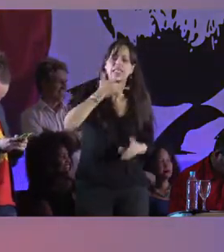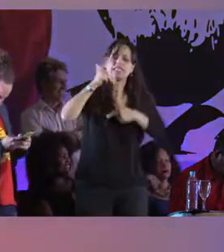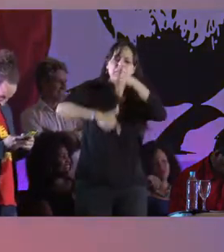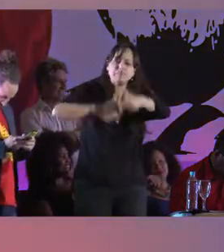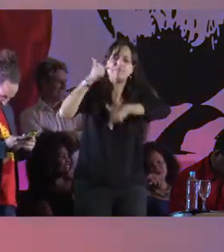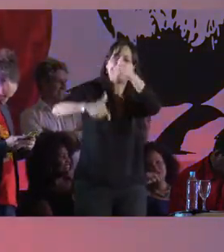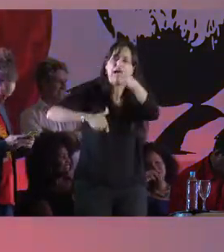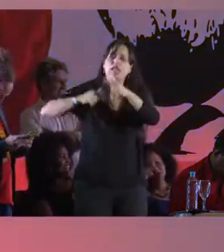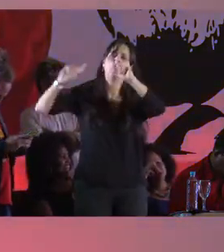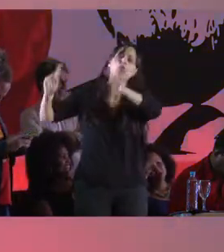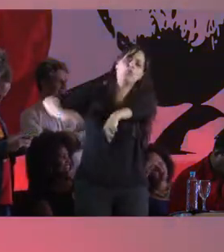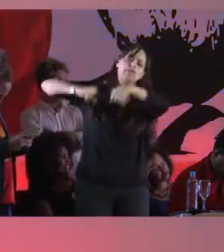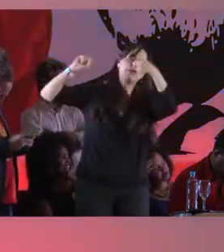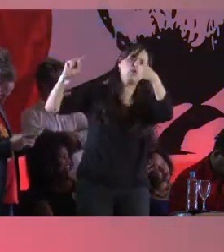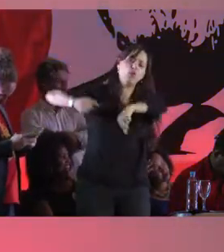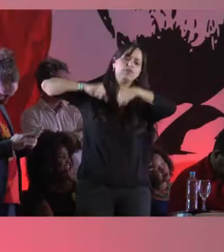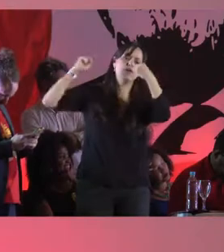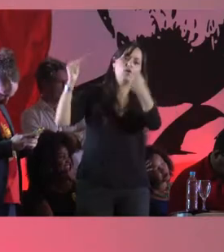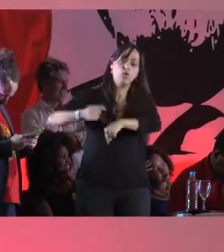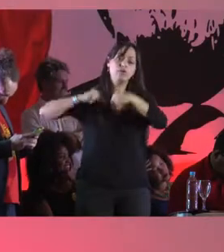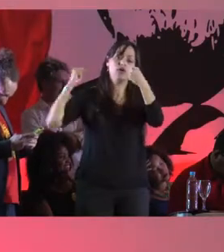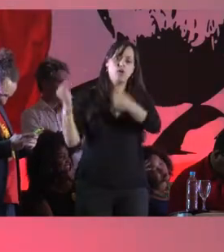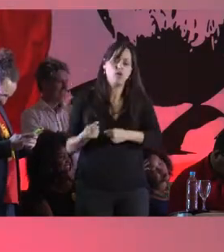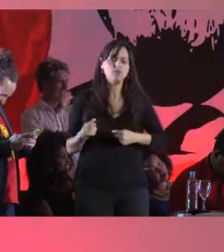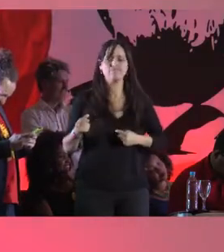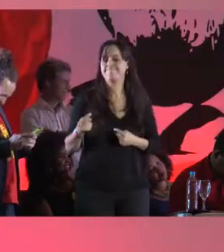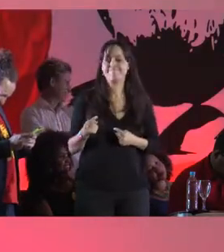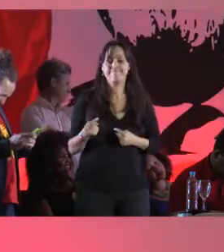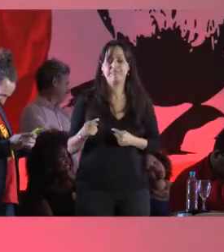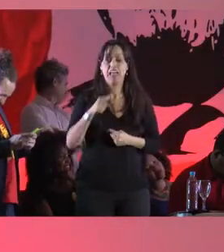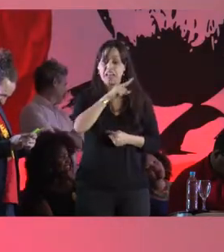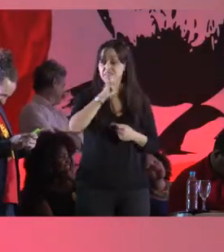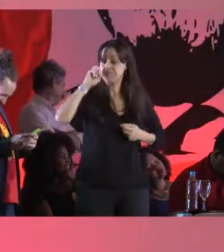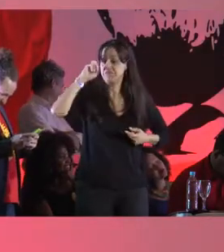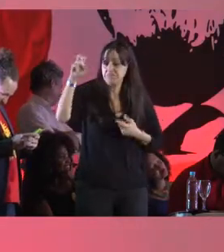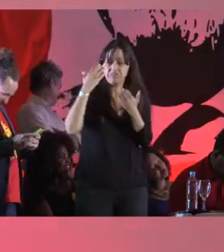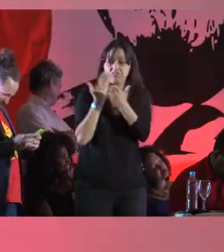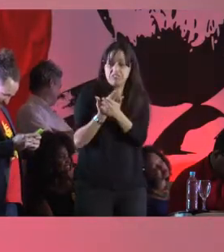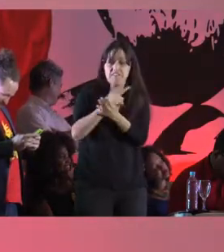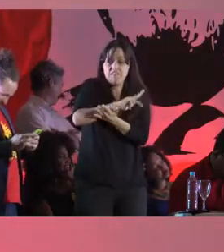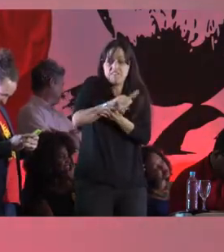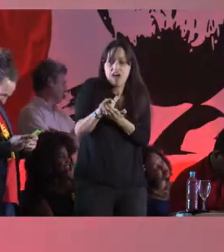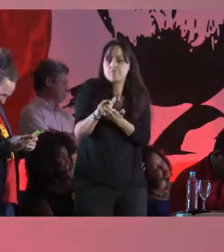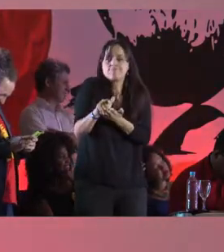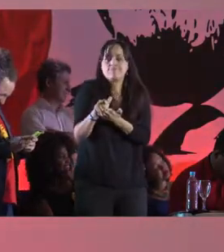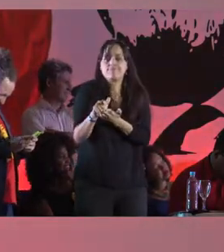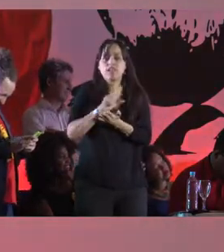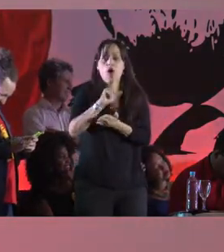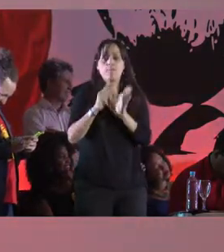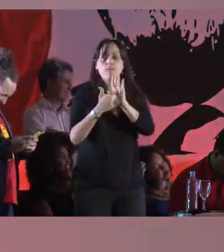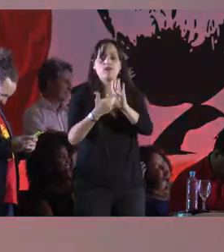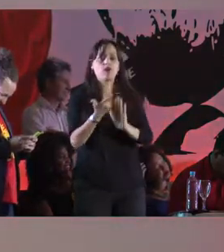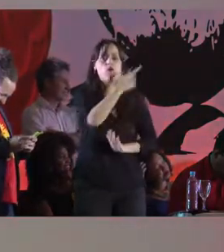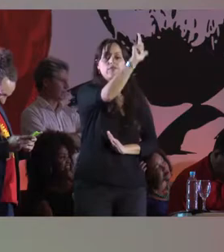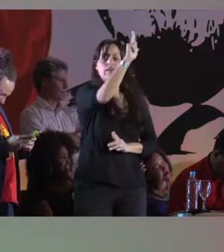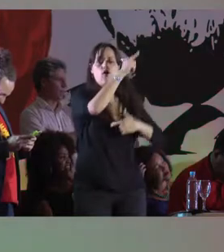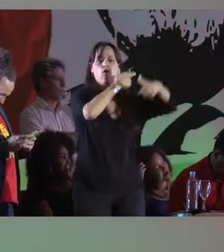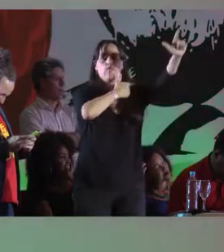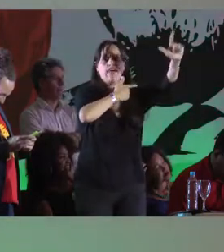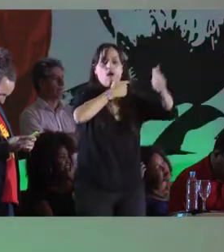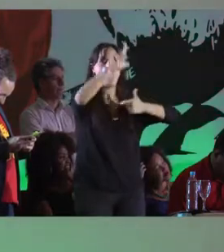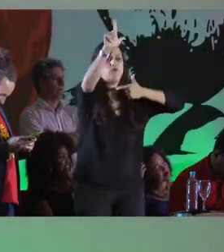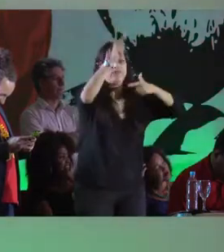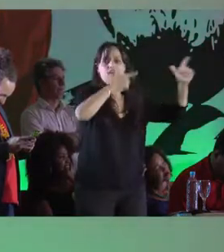Eles esqueceram todas as virtudes do Haddad e passaram a mostrar coisas que eles consideravam